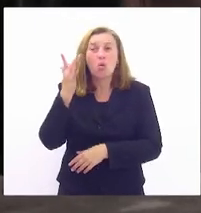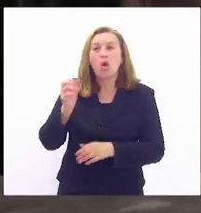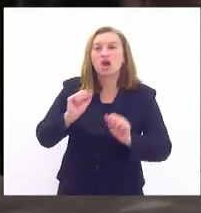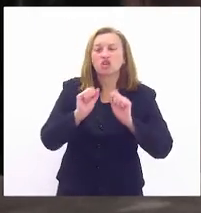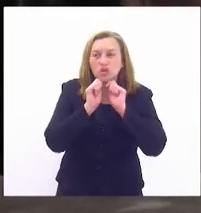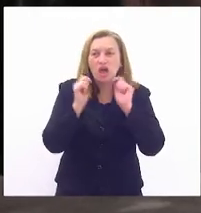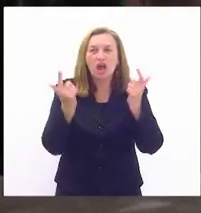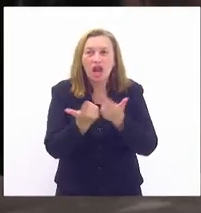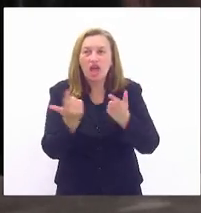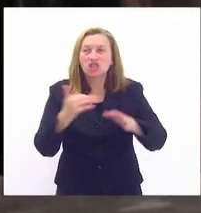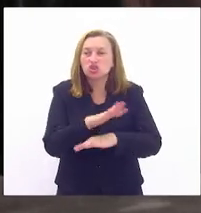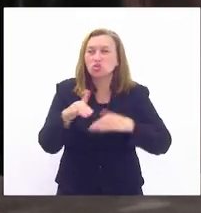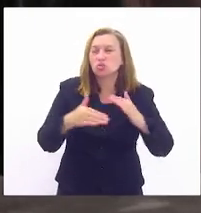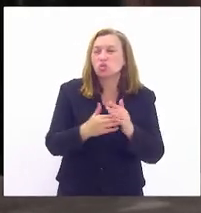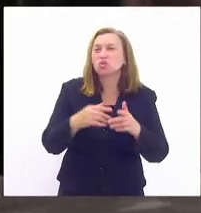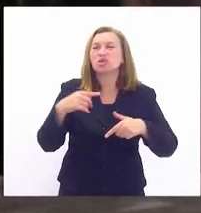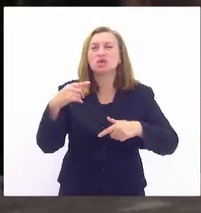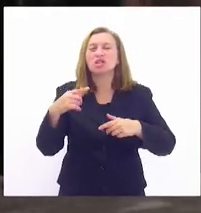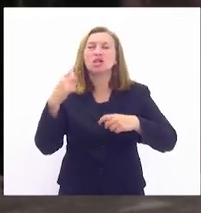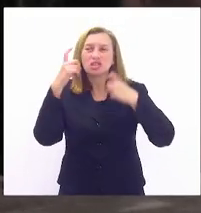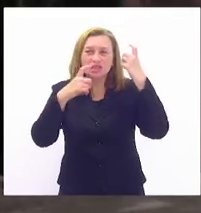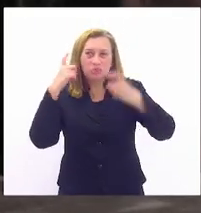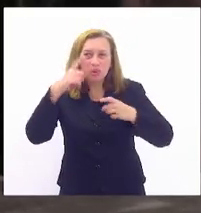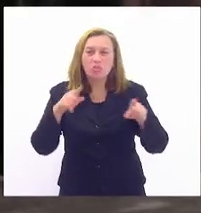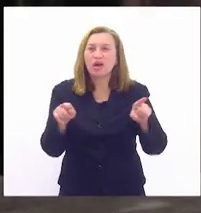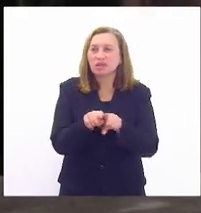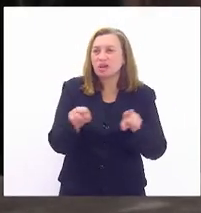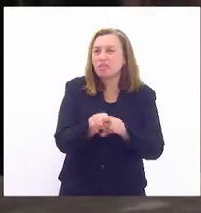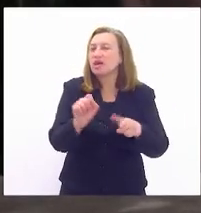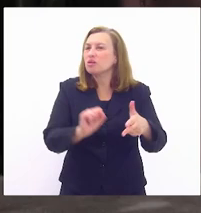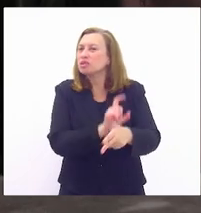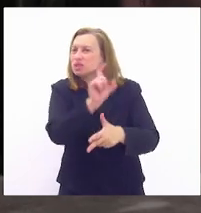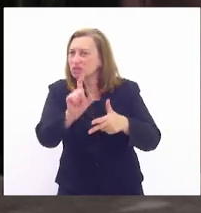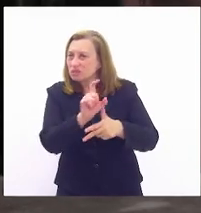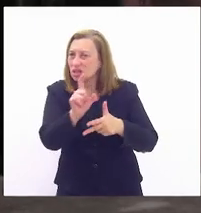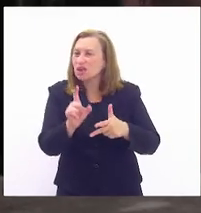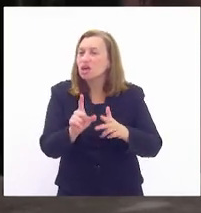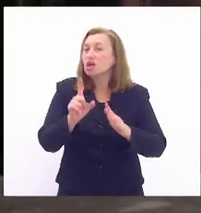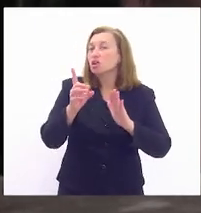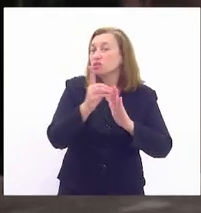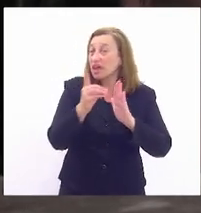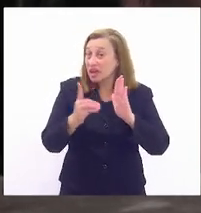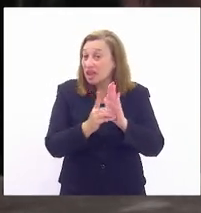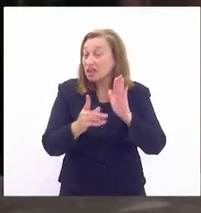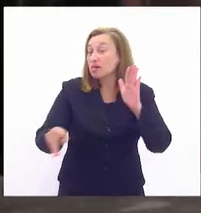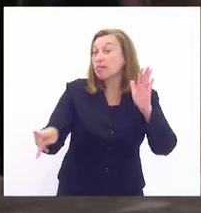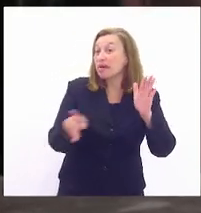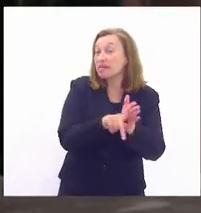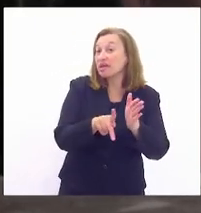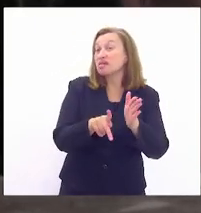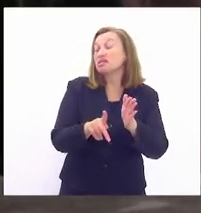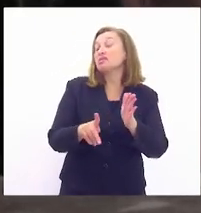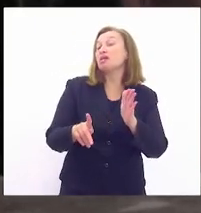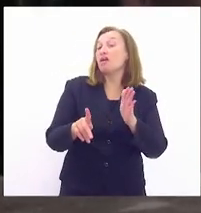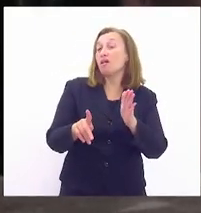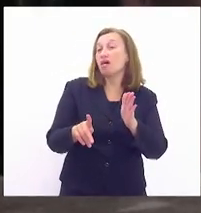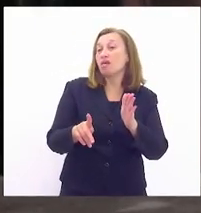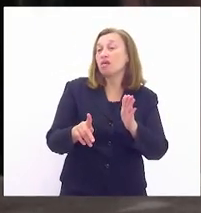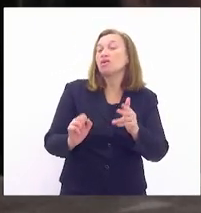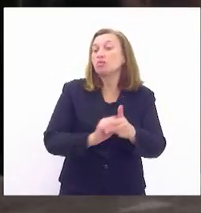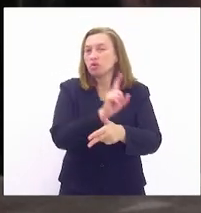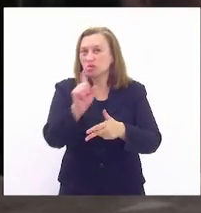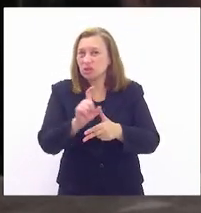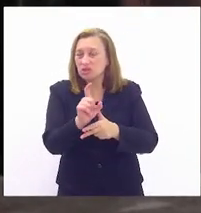Legislativo, todos que se preocupam, inclusive o Executivo, porque um decreto ele é emitido pelo Poder